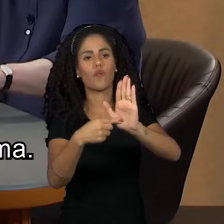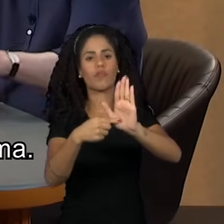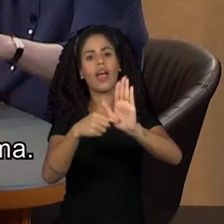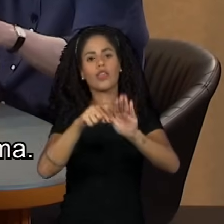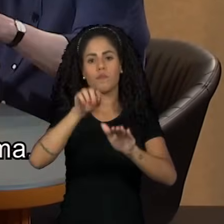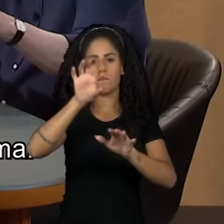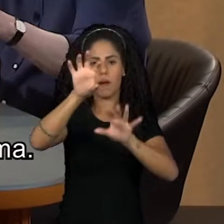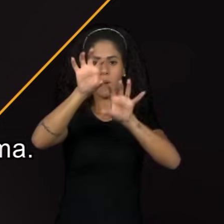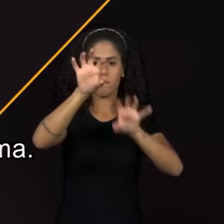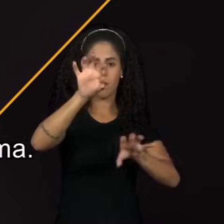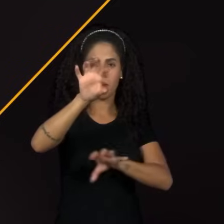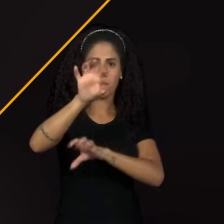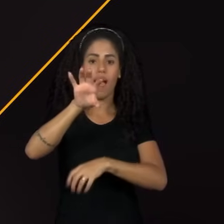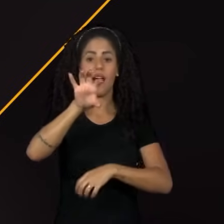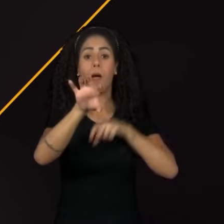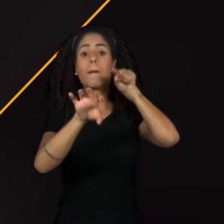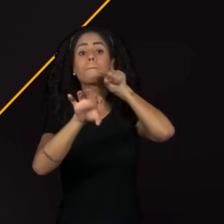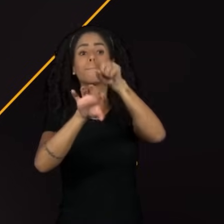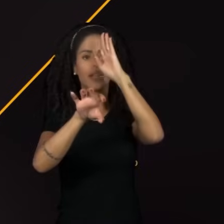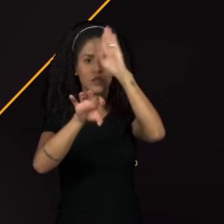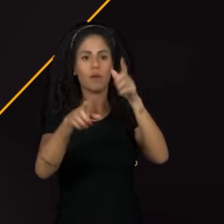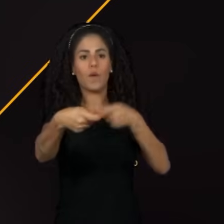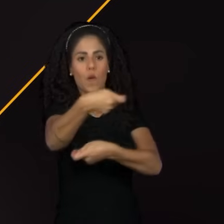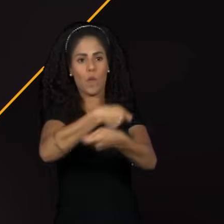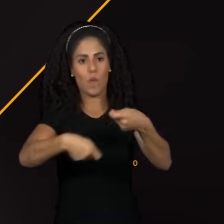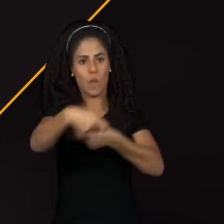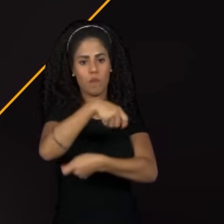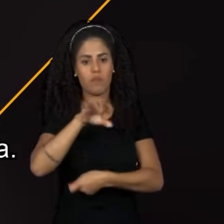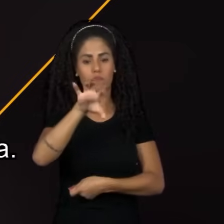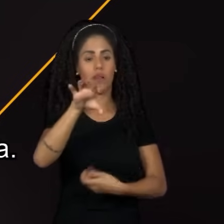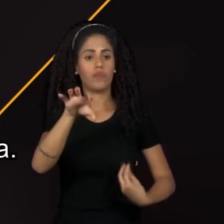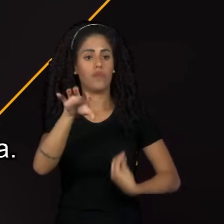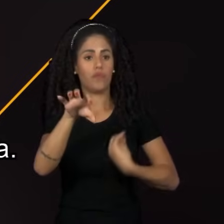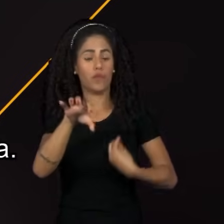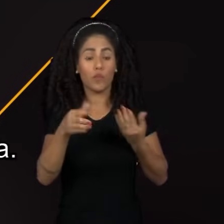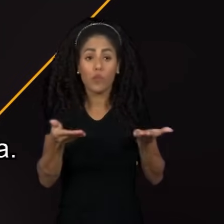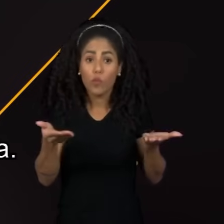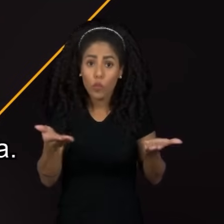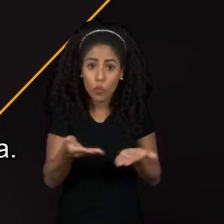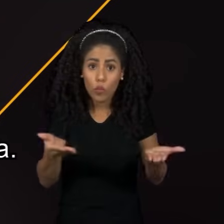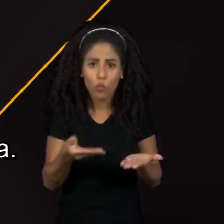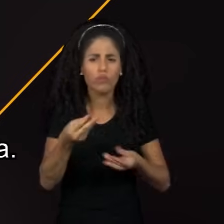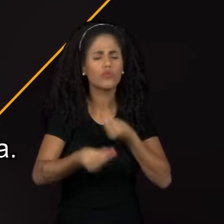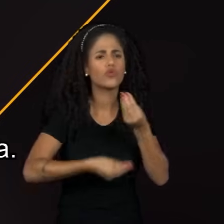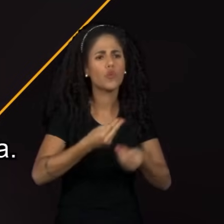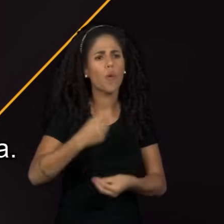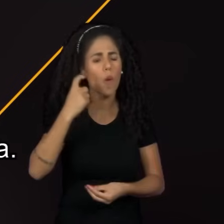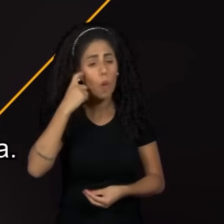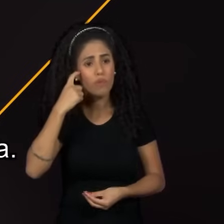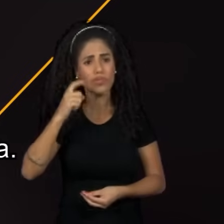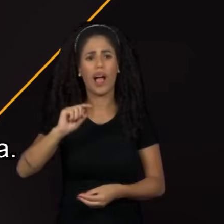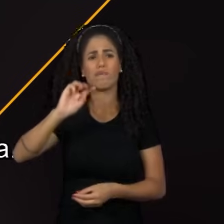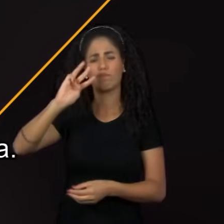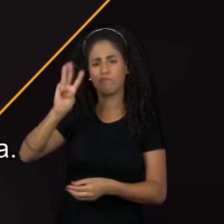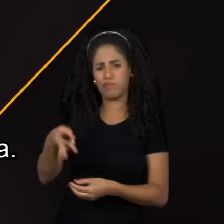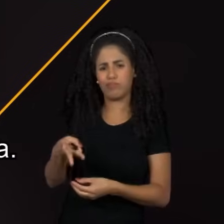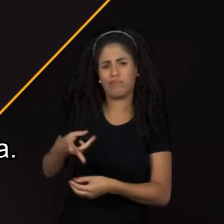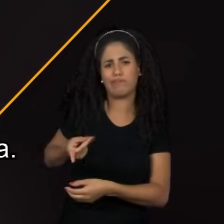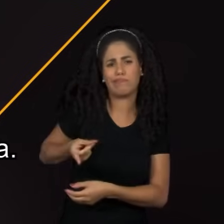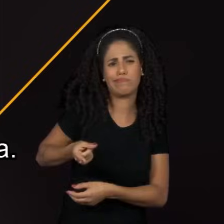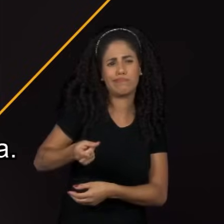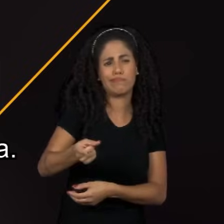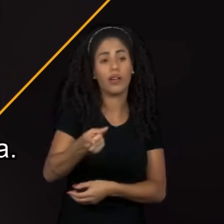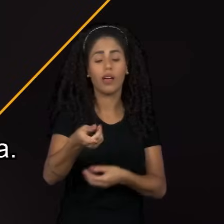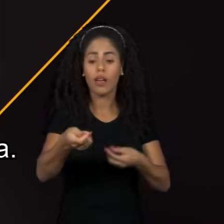tem economia em cima, esse que a gente está vivendo desde milênios. Nós temos a